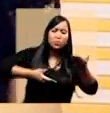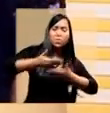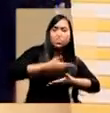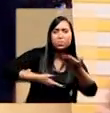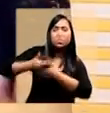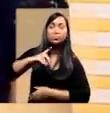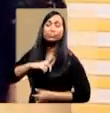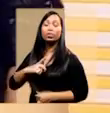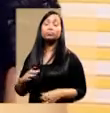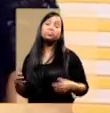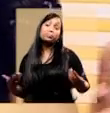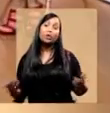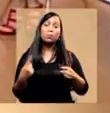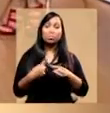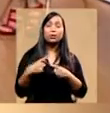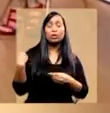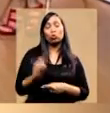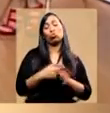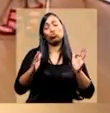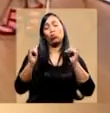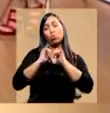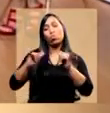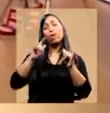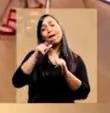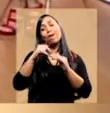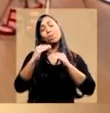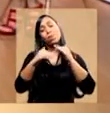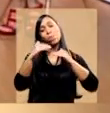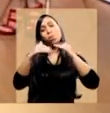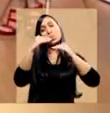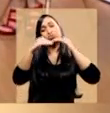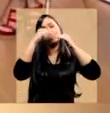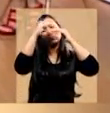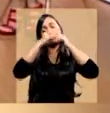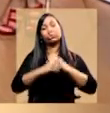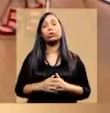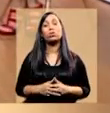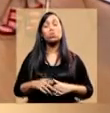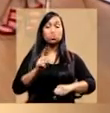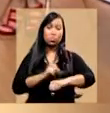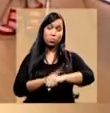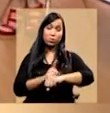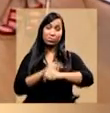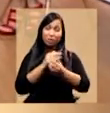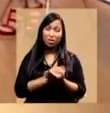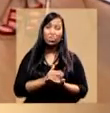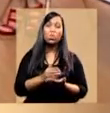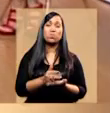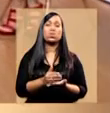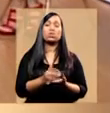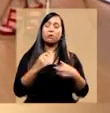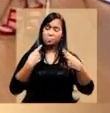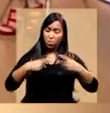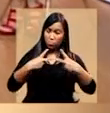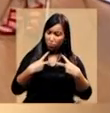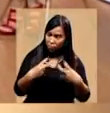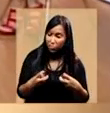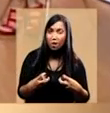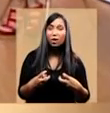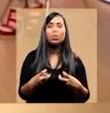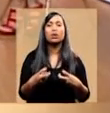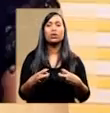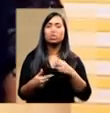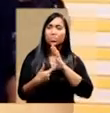elas. Porque, como nós dizemos, como é uma construção, a partir do momento que ela começa a se ver, e